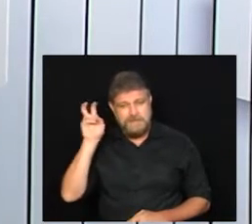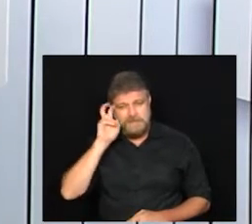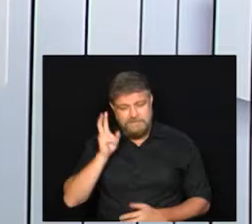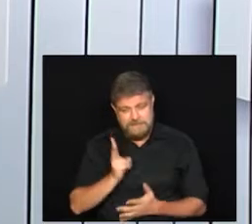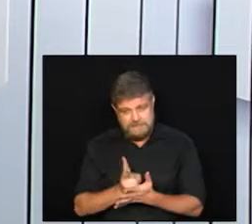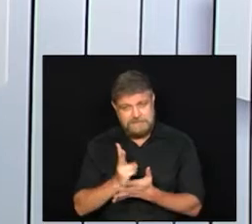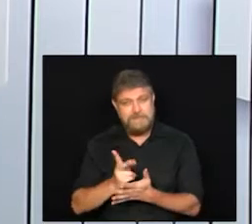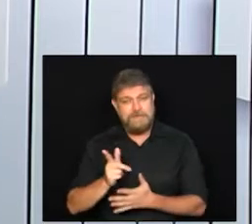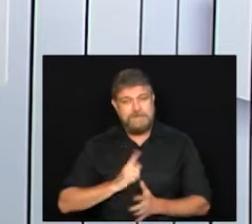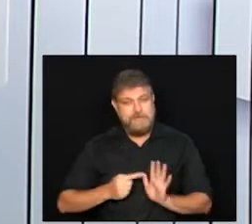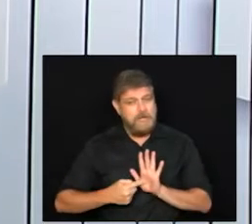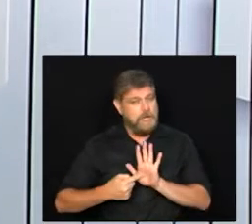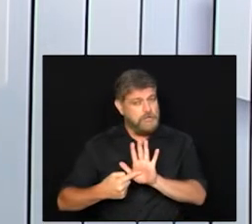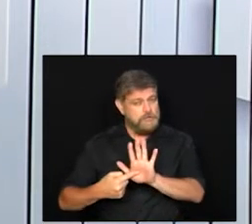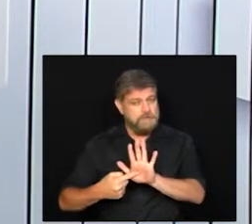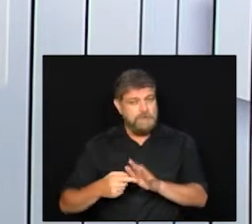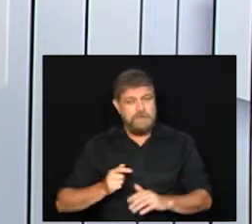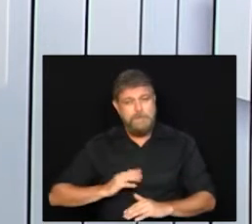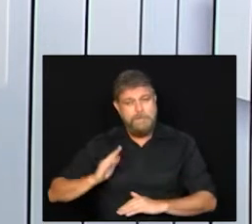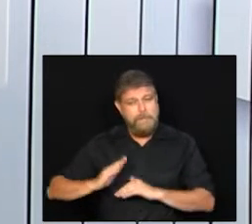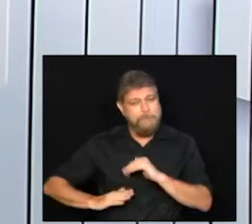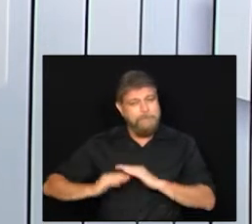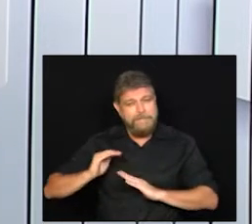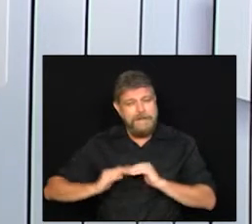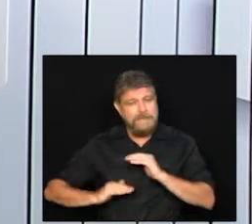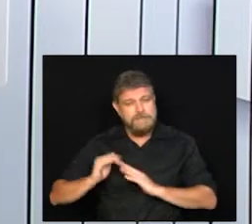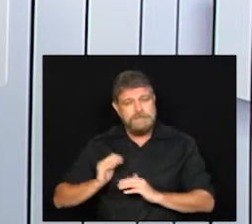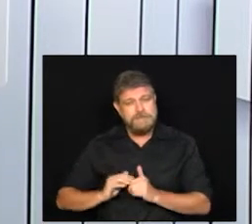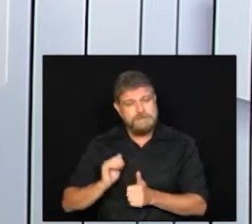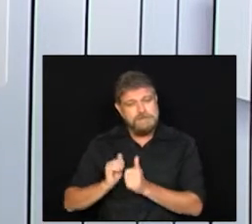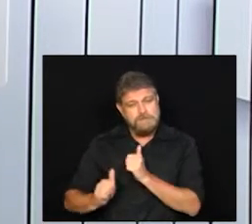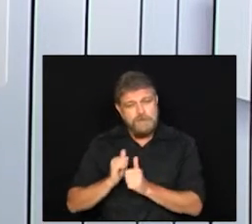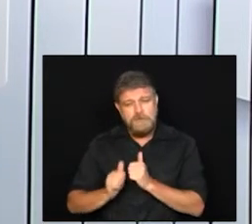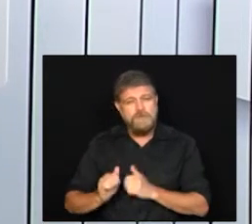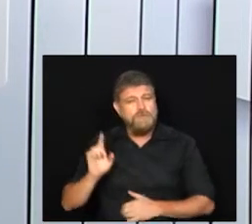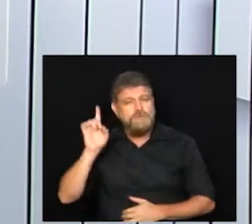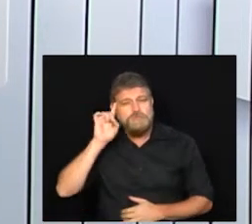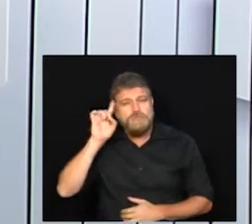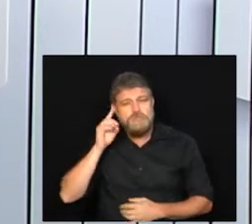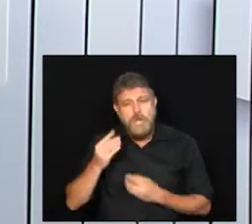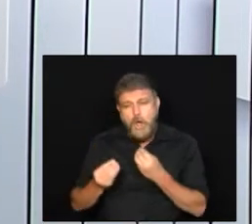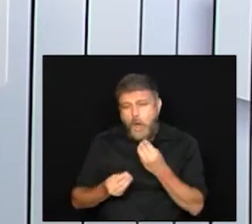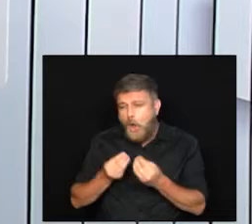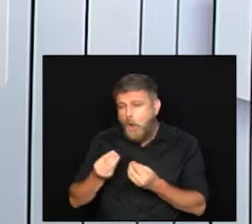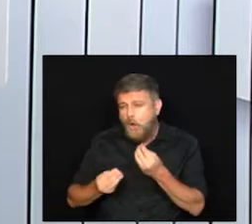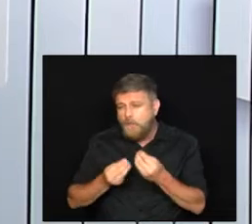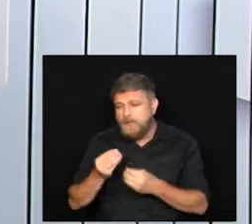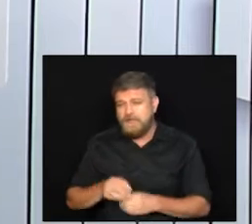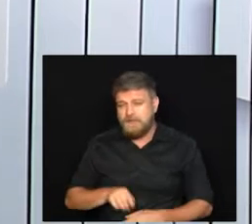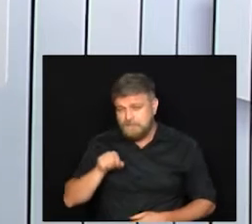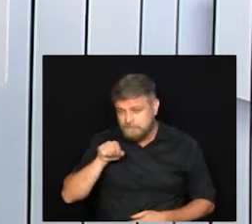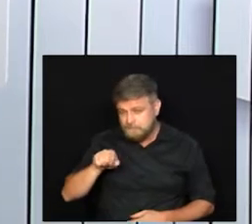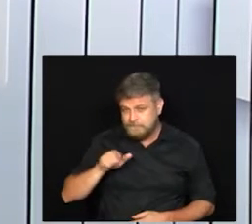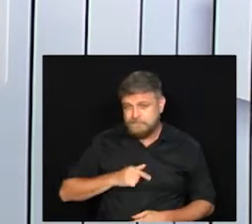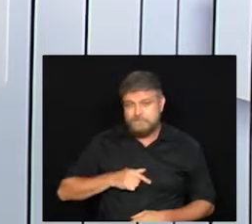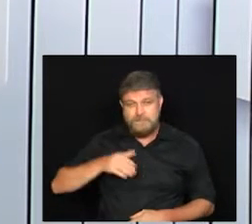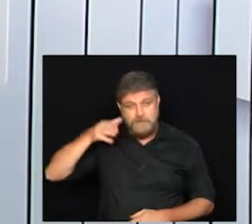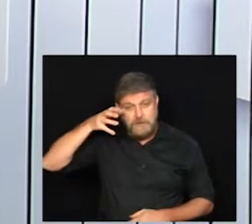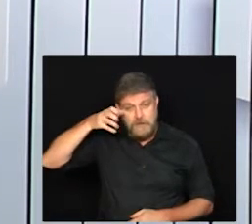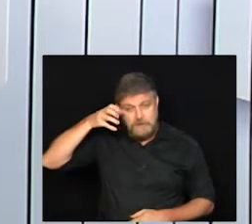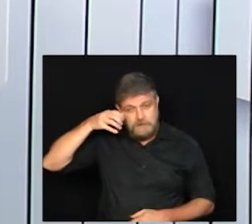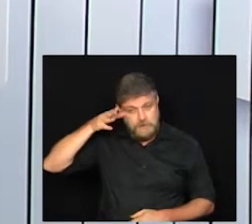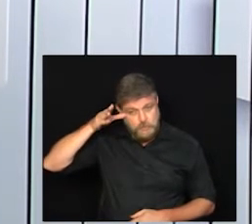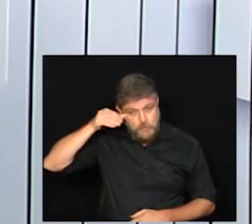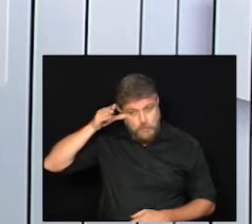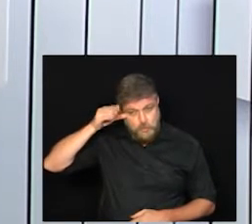a gente mostra aqui uma atividade, o dia a dia. E o nosso repórter André Aranha, curioso,